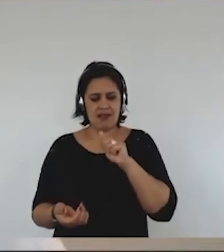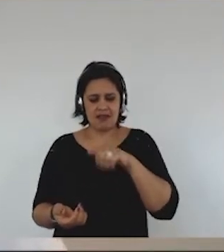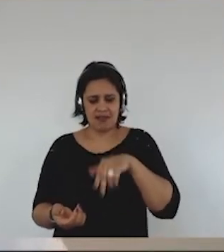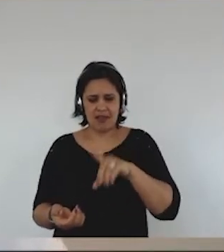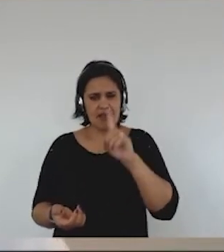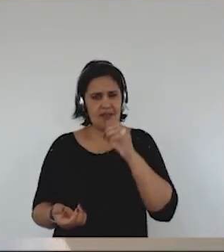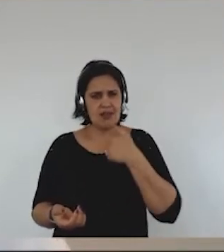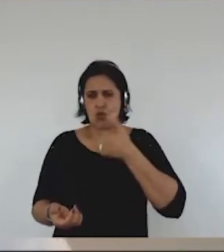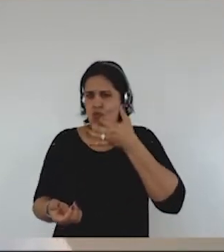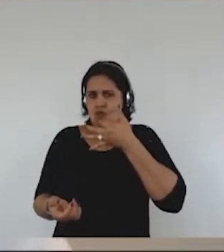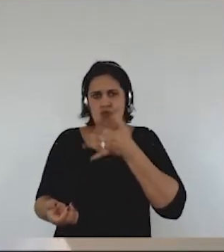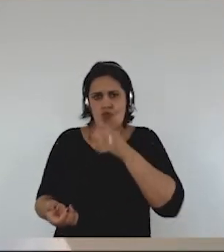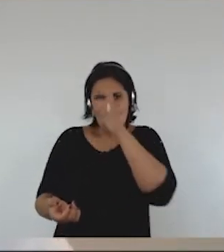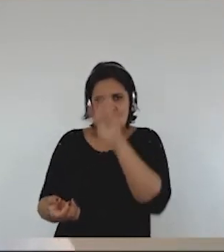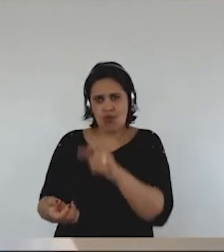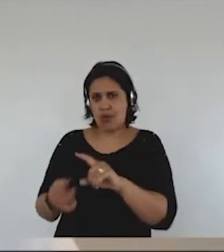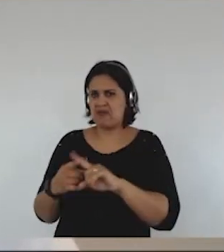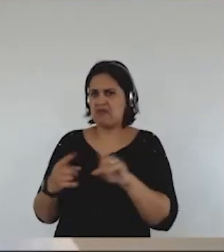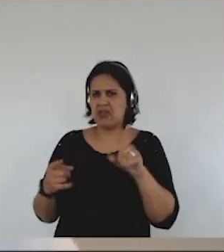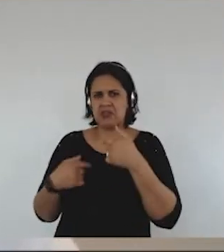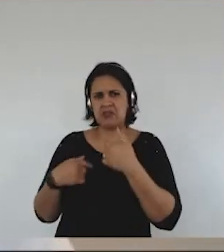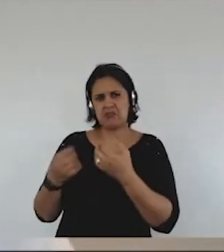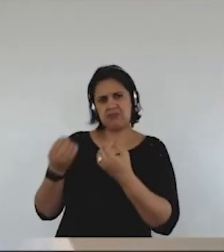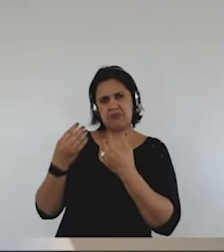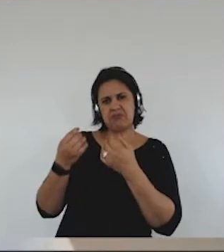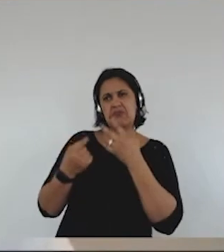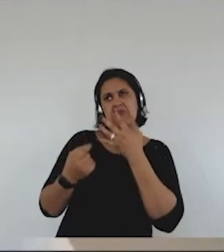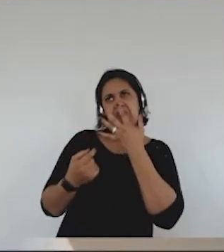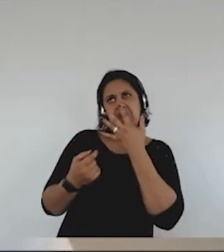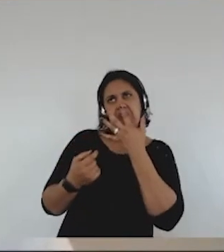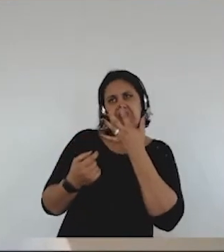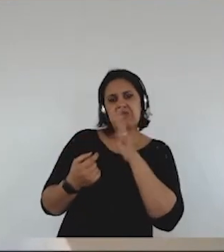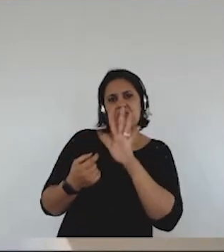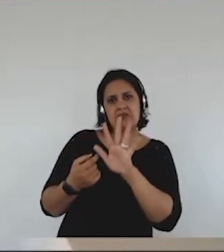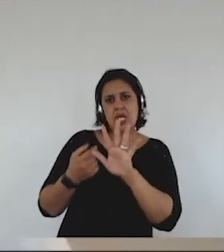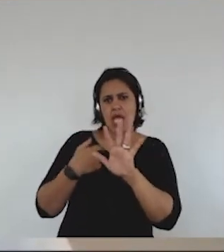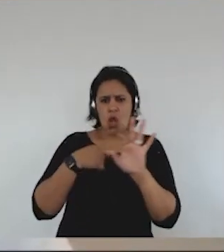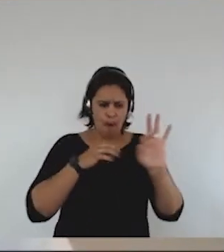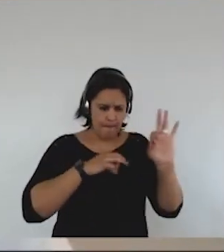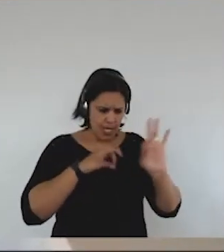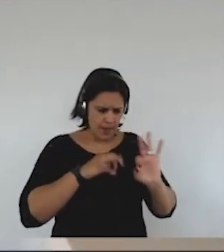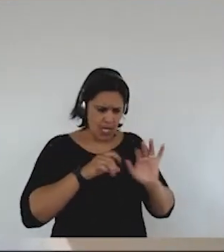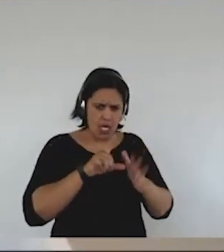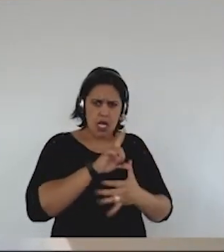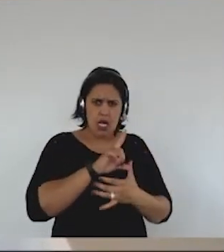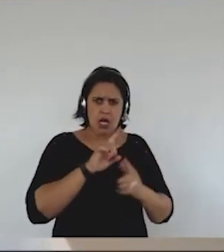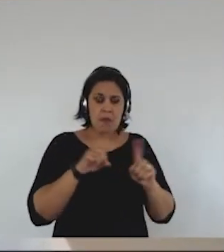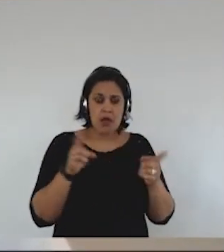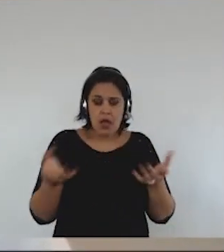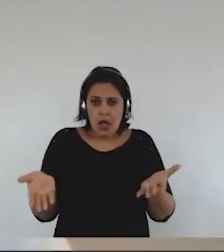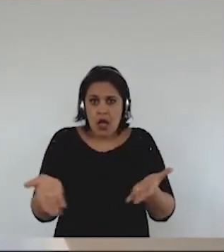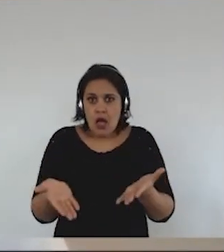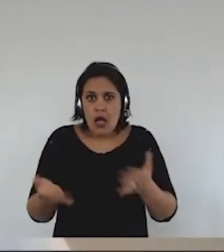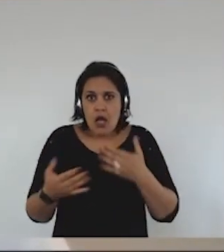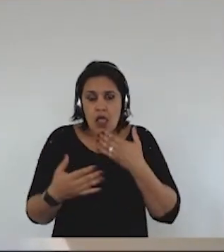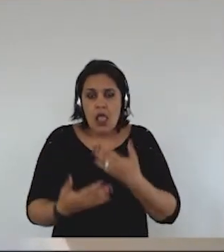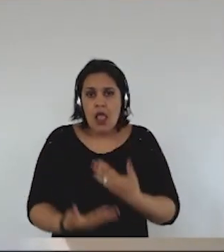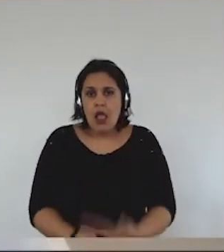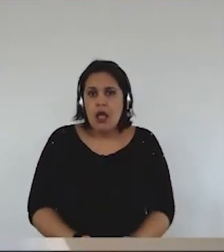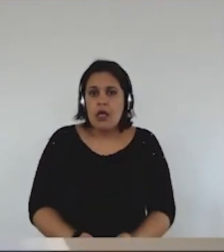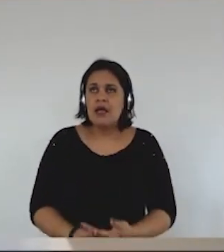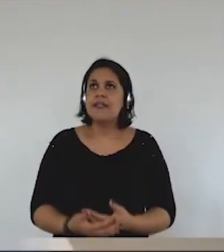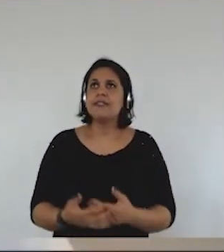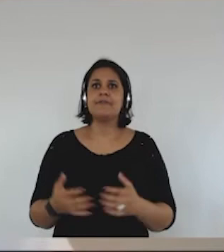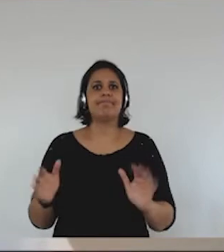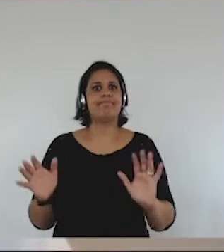fiquei encantado com a sua aula. E eu confesso que eu tinha preparado alguma coisa para falar com vocês, mas diante das duas